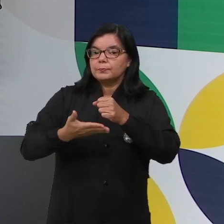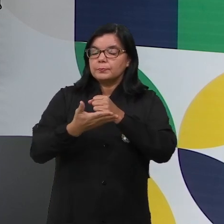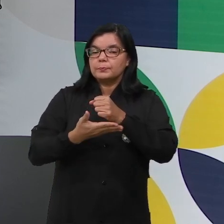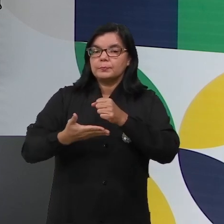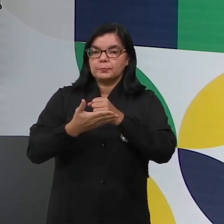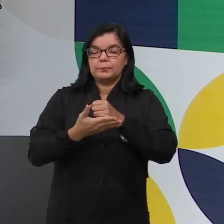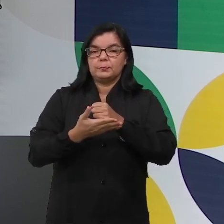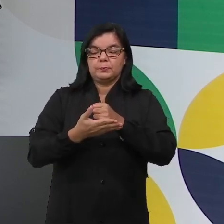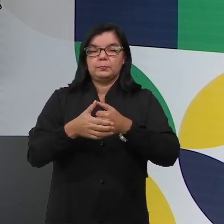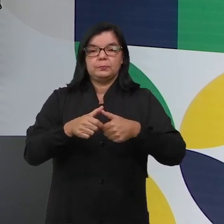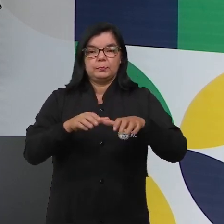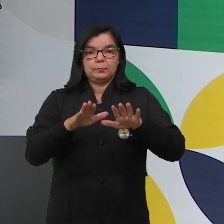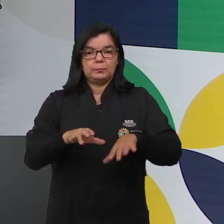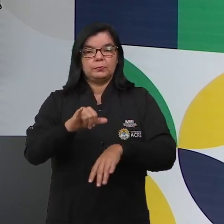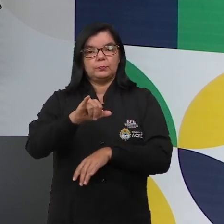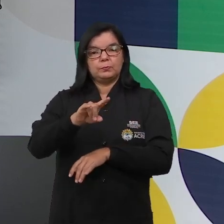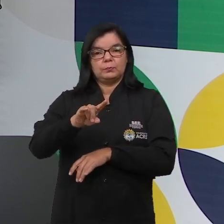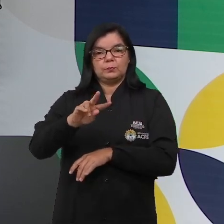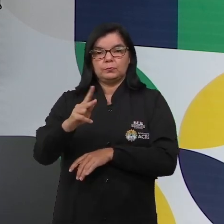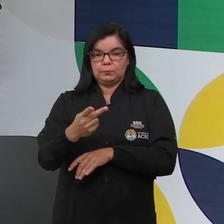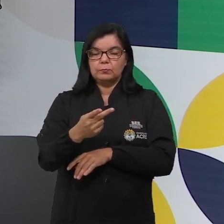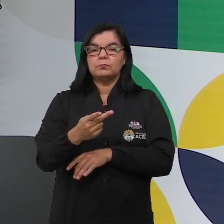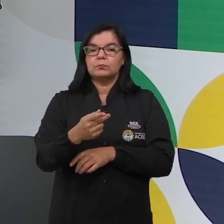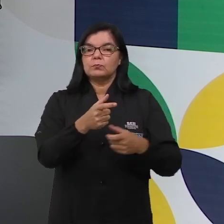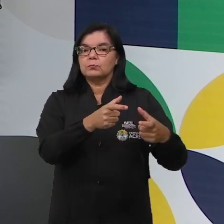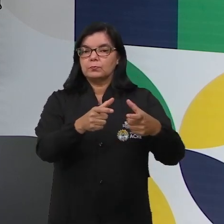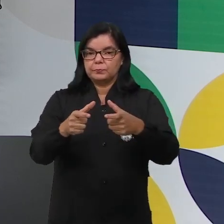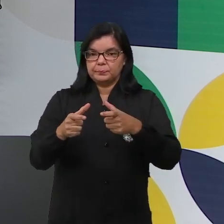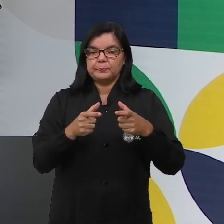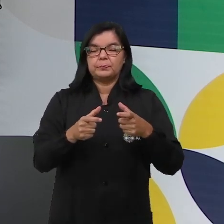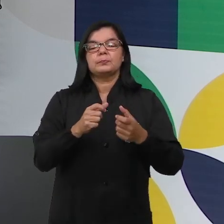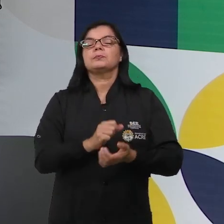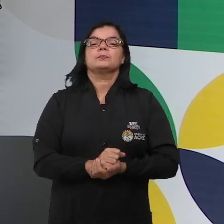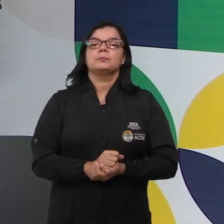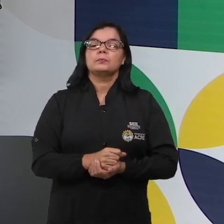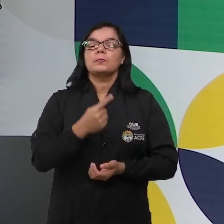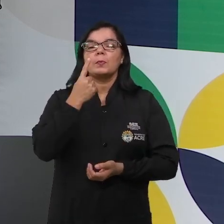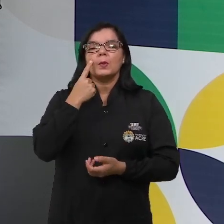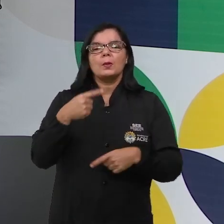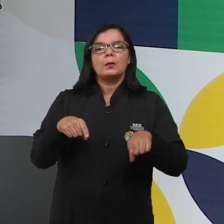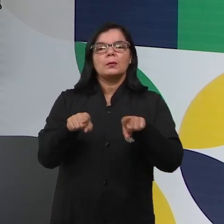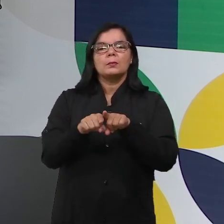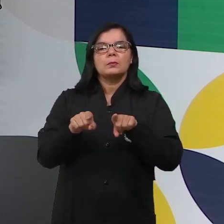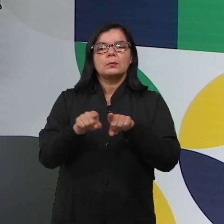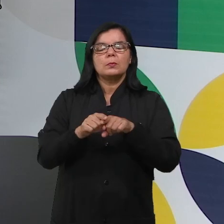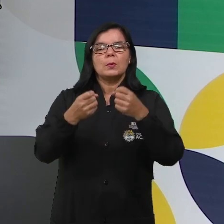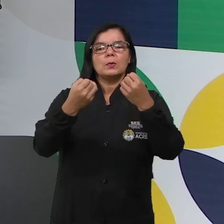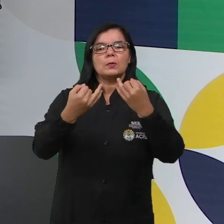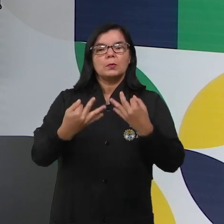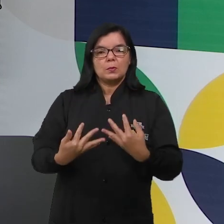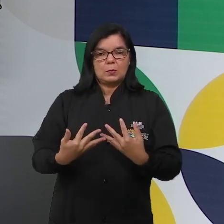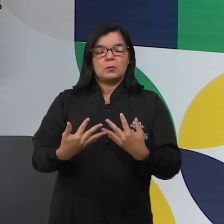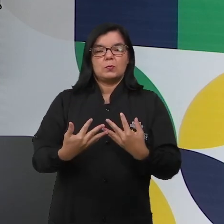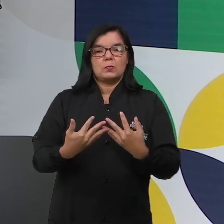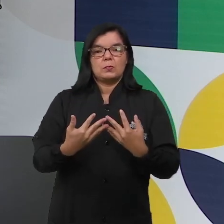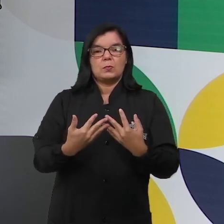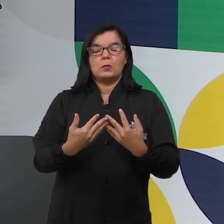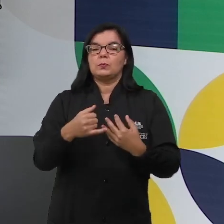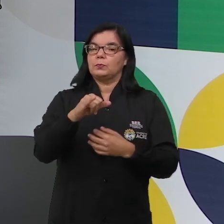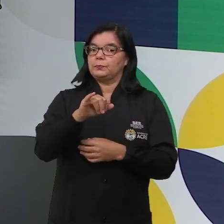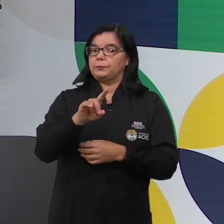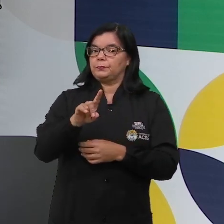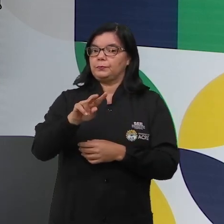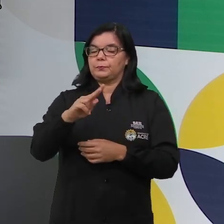para se estabelecer o IDH de um determinado local. Aqui a gente vai levar, então, em consideração o padrão do